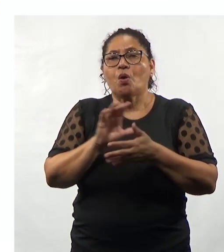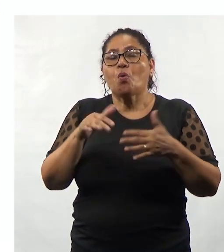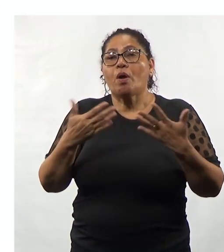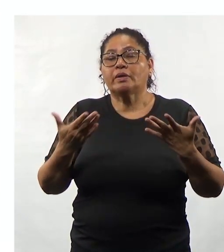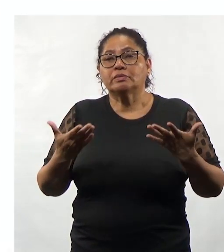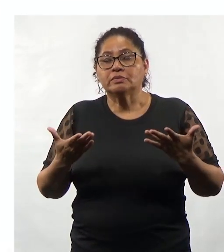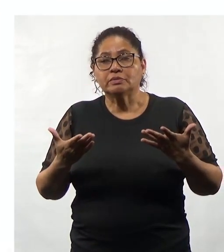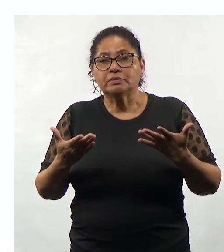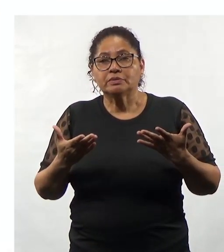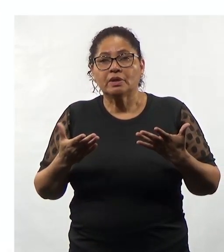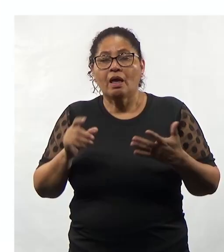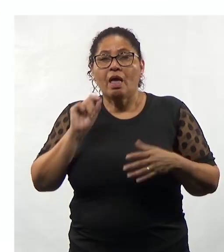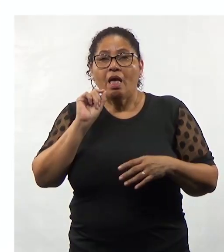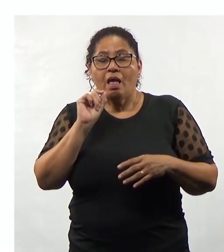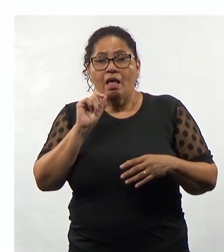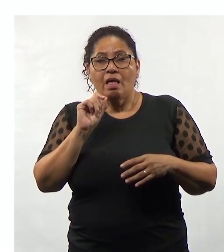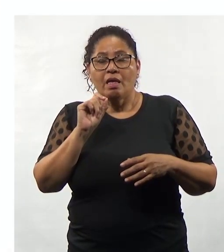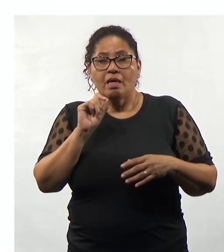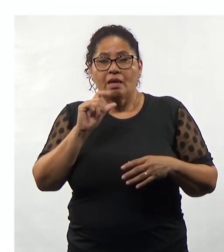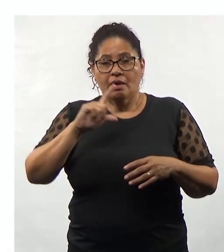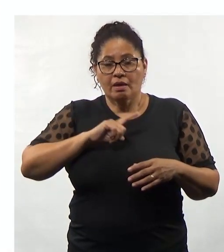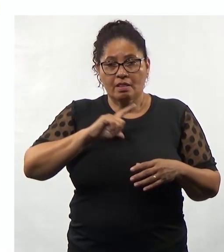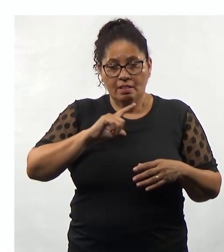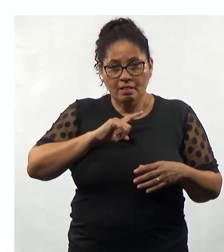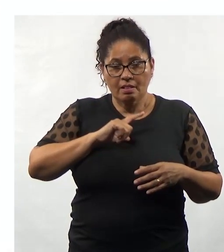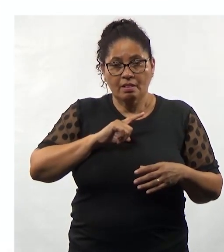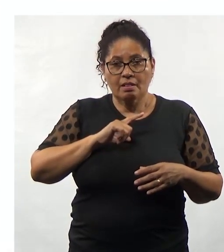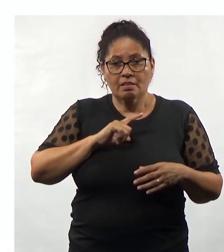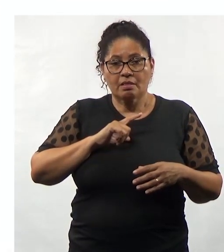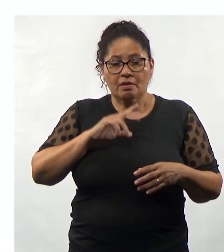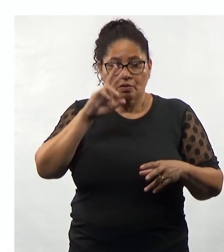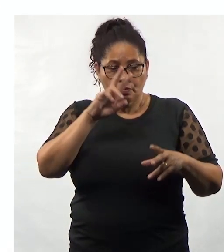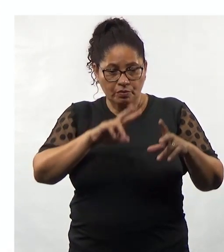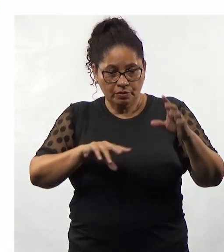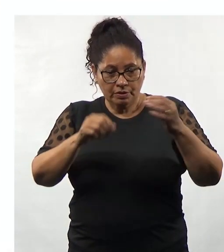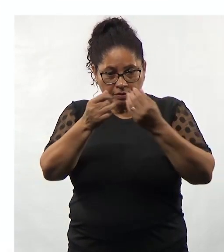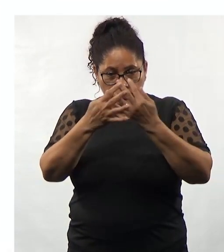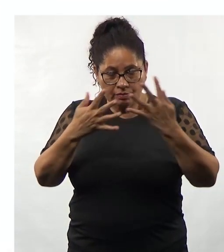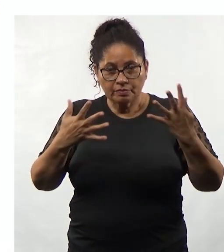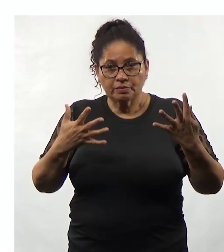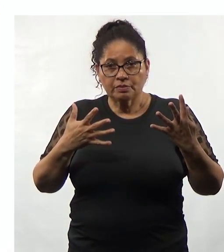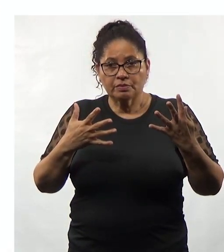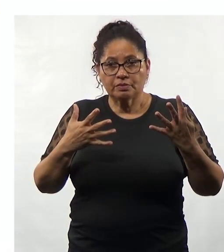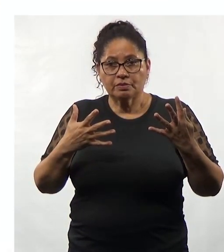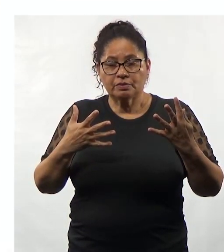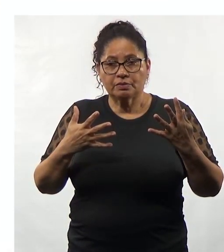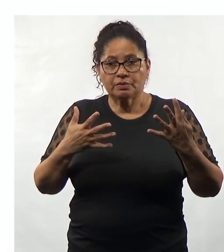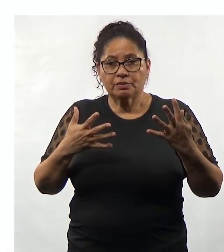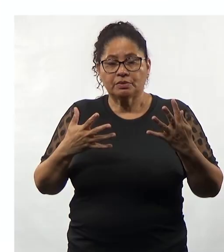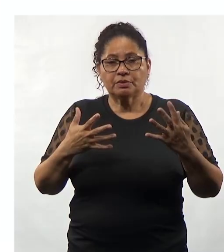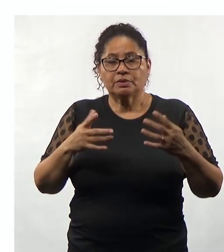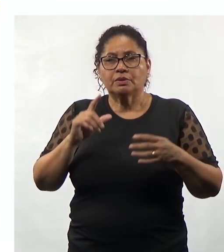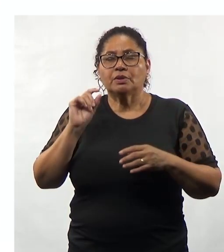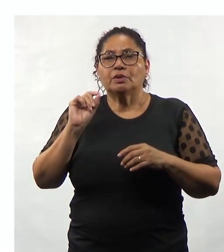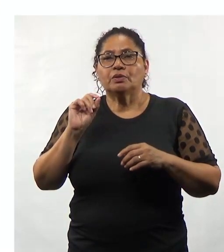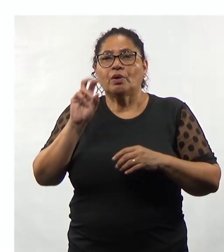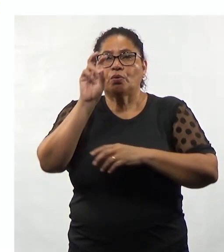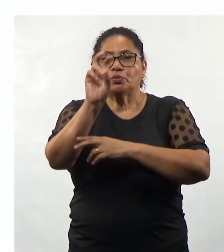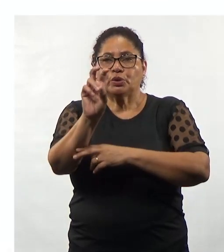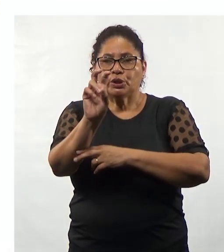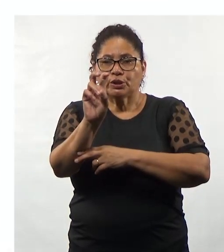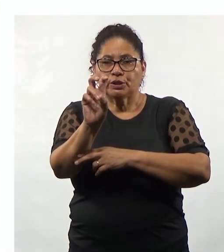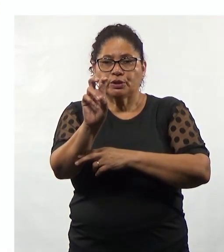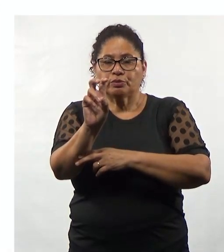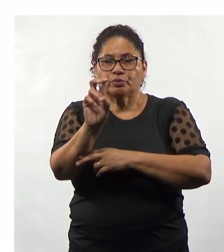recurso que sobrou. E aí nós fomos olhar na lista, pegamos aqui o 5º da